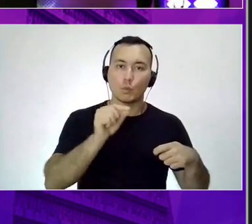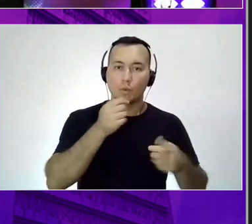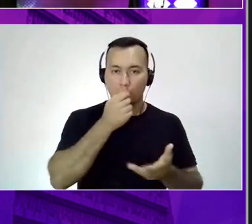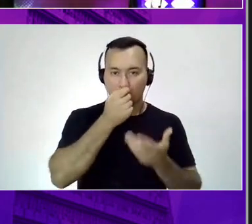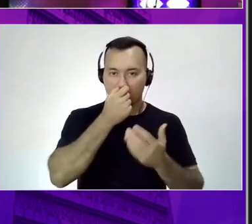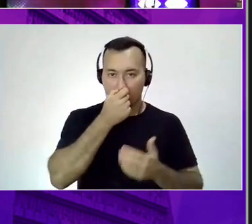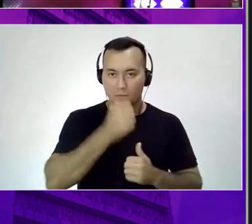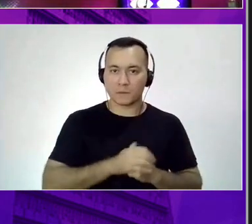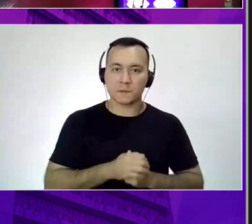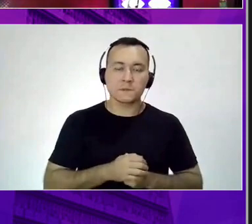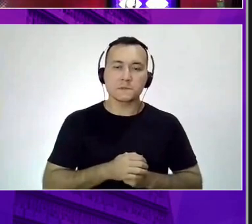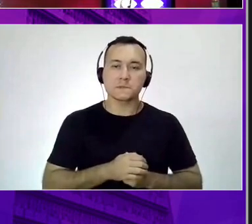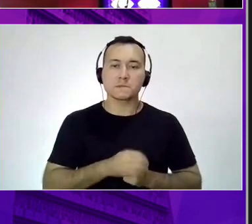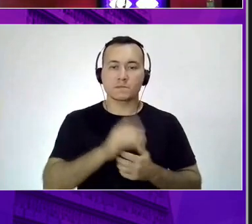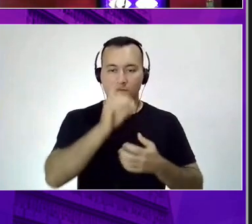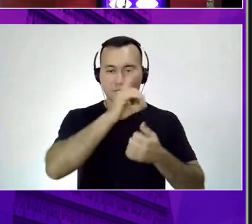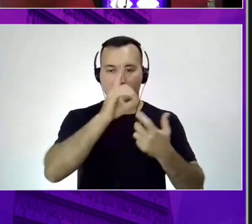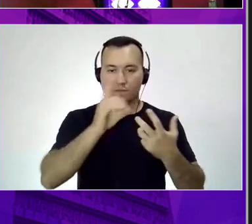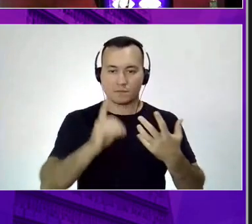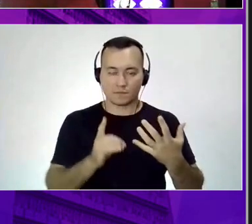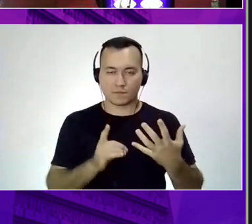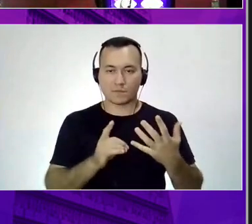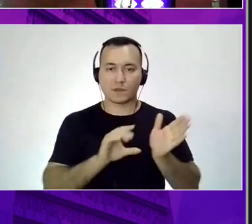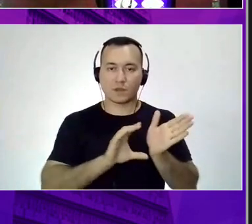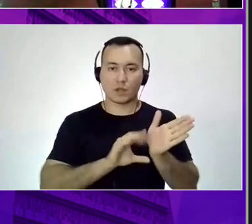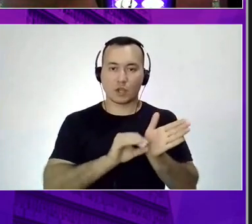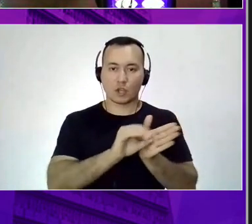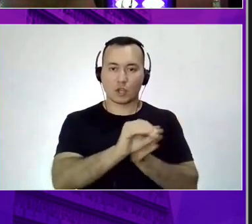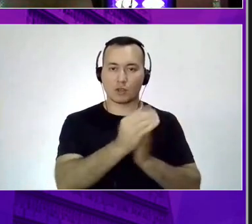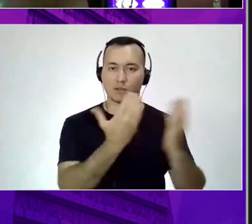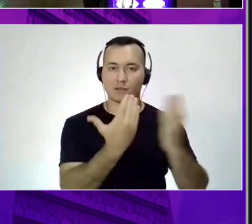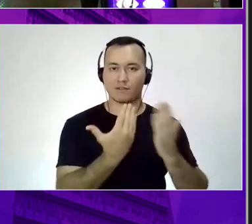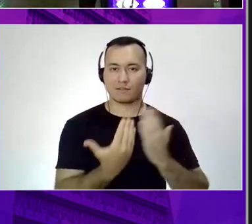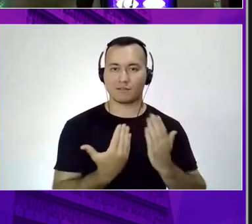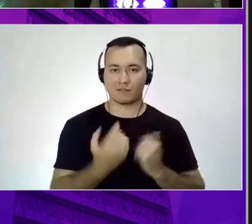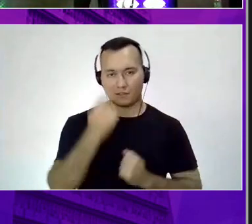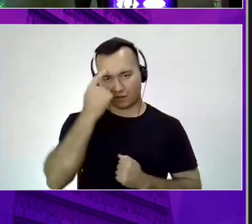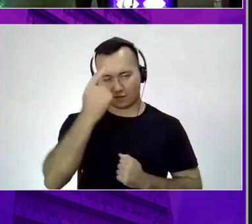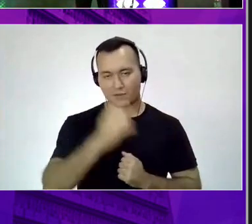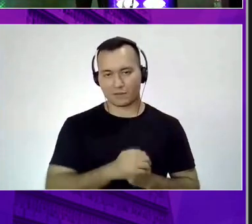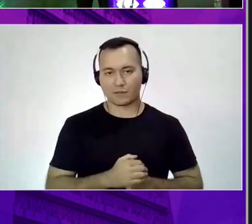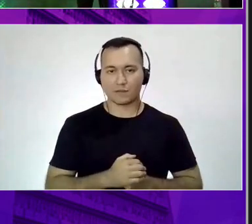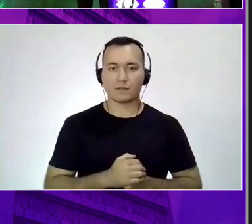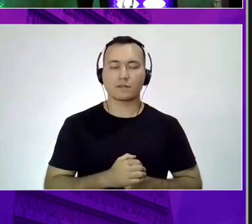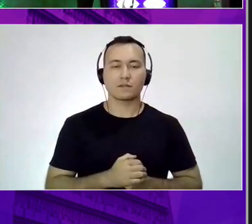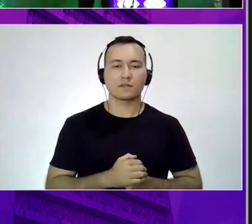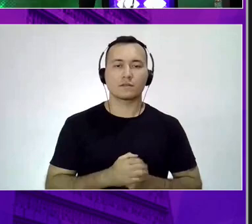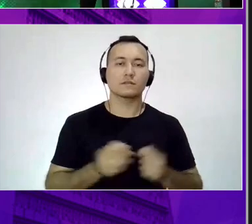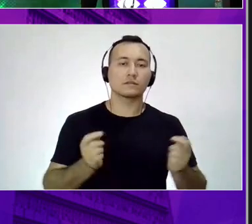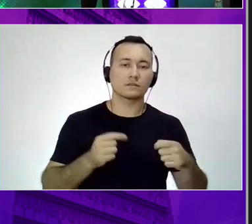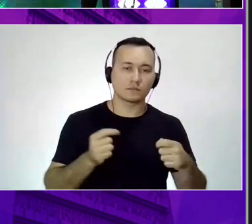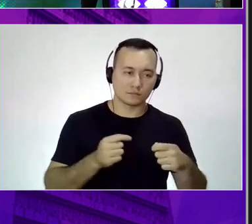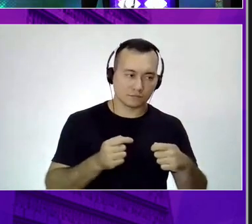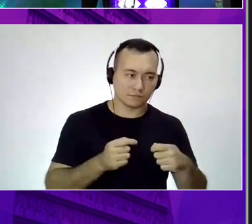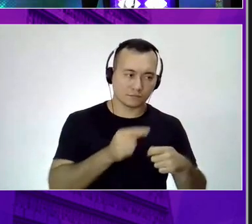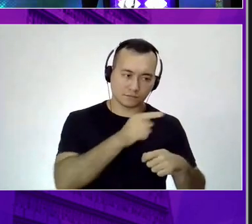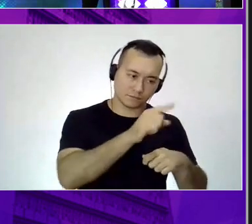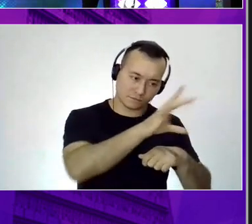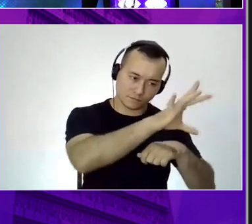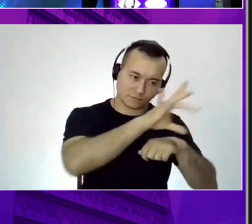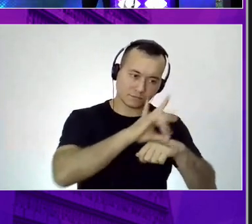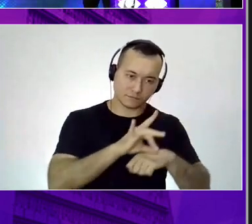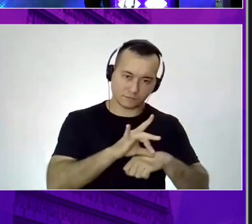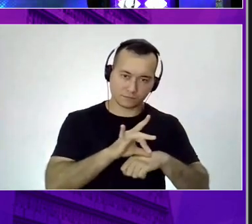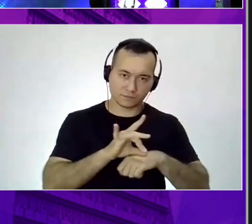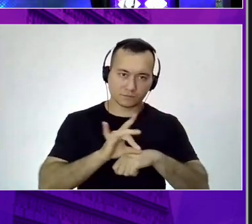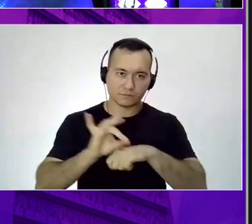Google Analytics, né? E já colocando ali no S3, no Amazon S3, que serve como nosso armazenamento, nosso